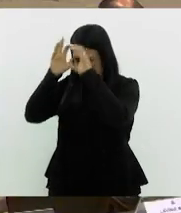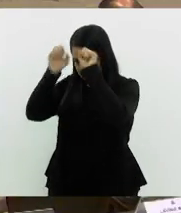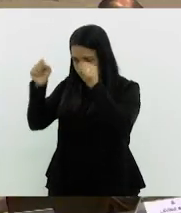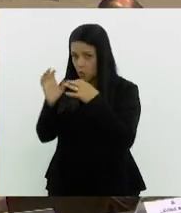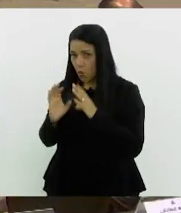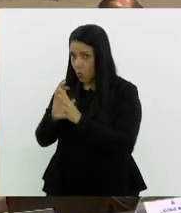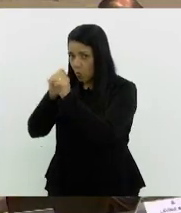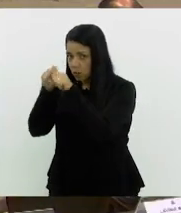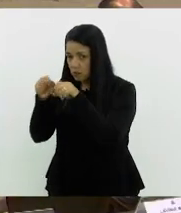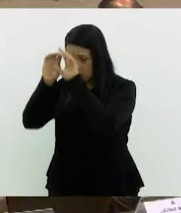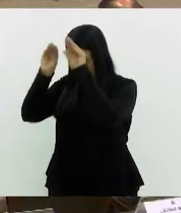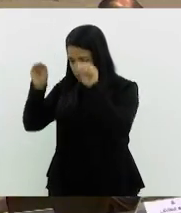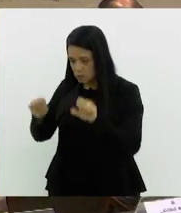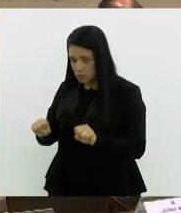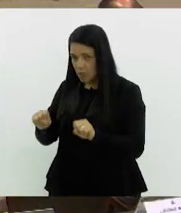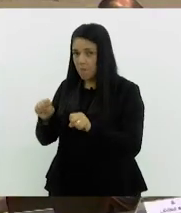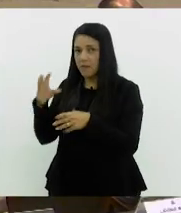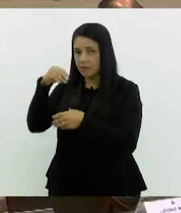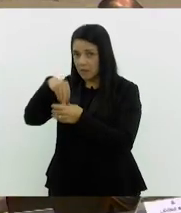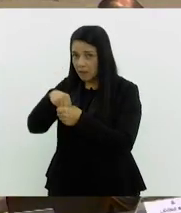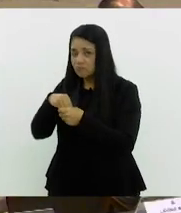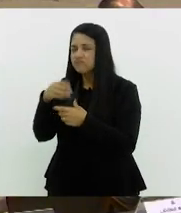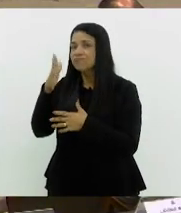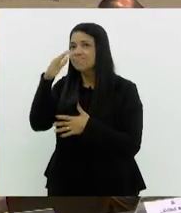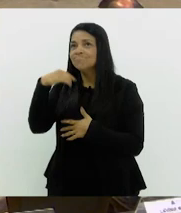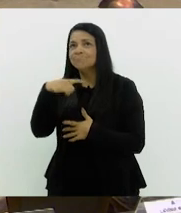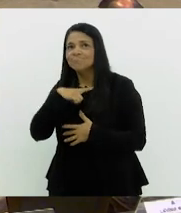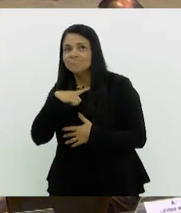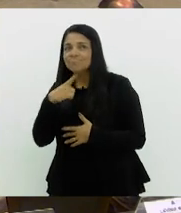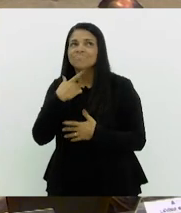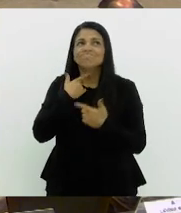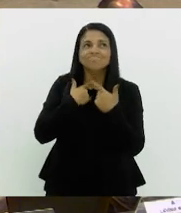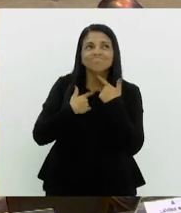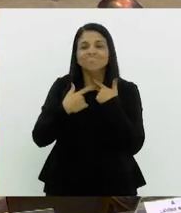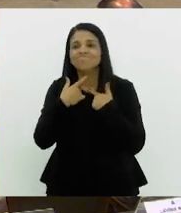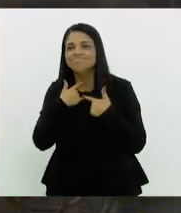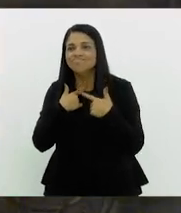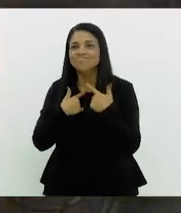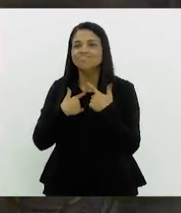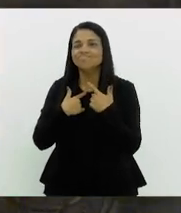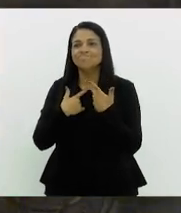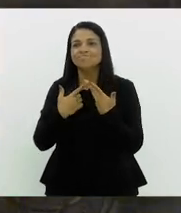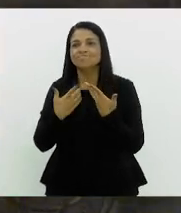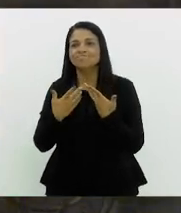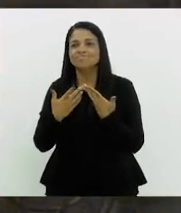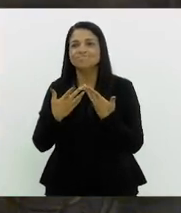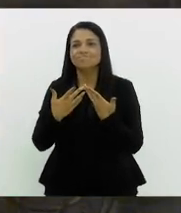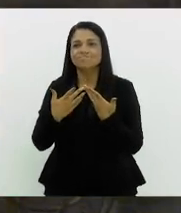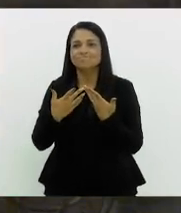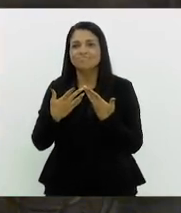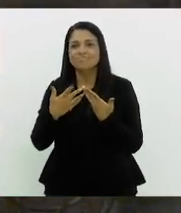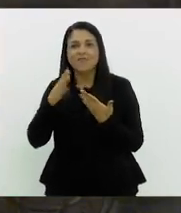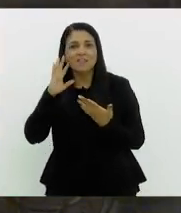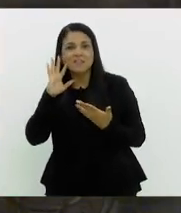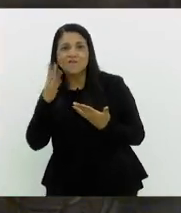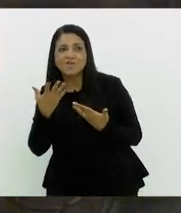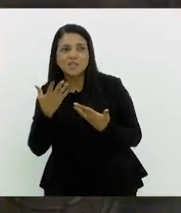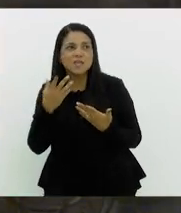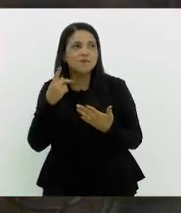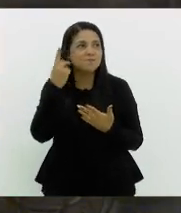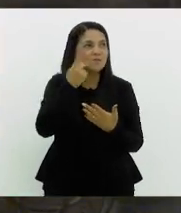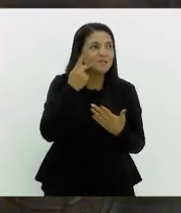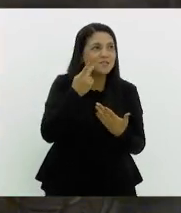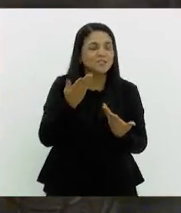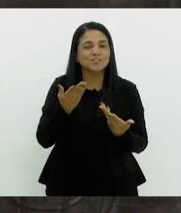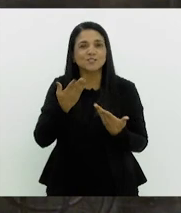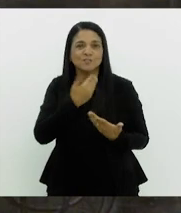sistema. Todos nós temos aquela vontade eventual de exacerbar um pouco, passar a definir quais são as políticas públicas que têm que ser